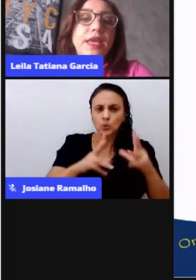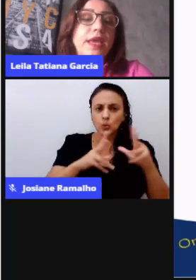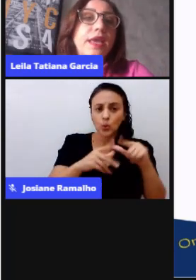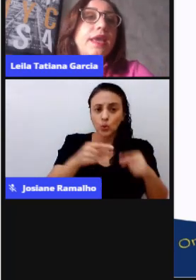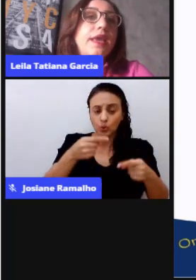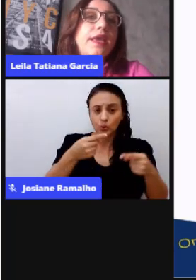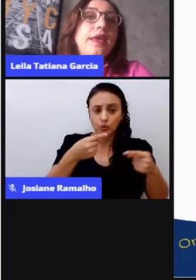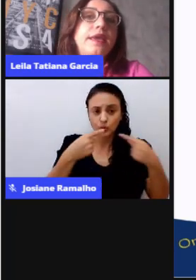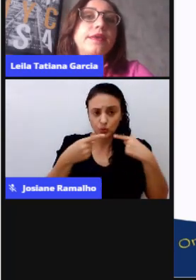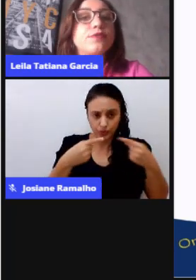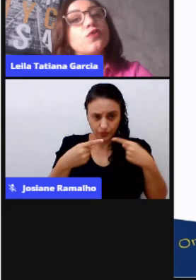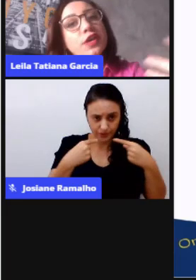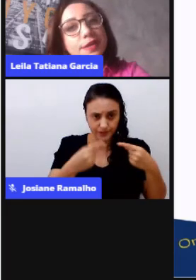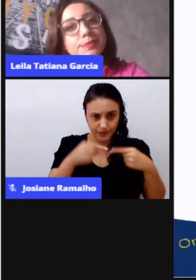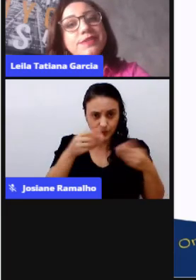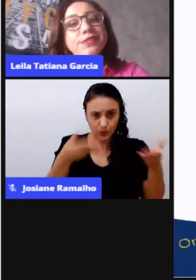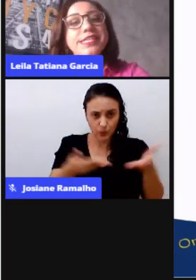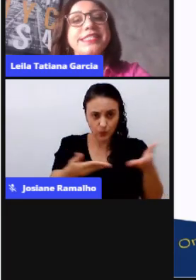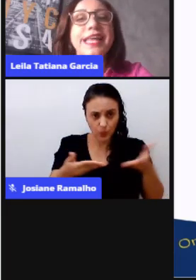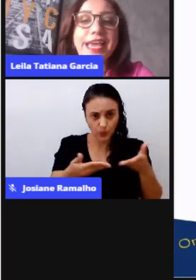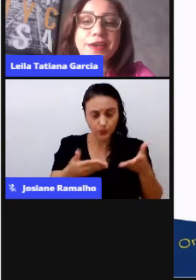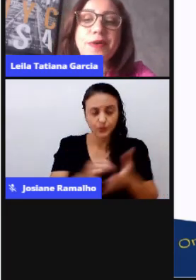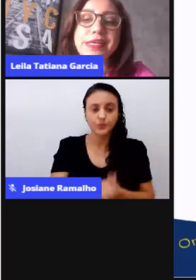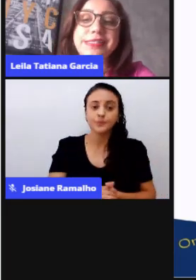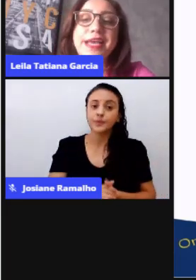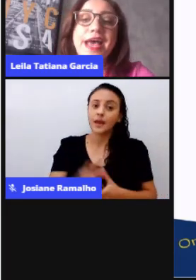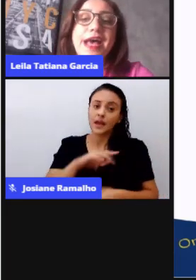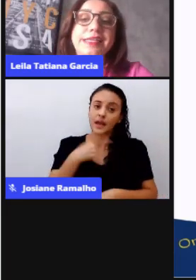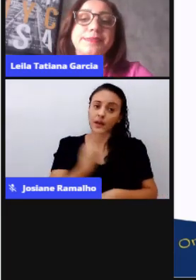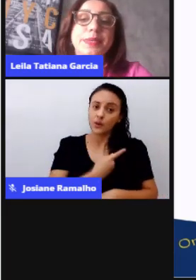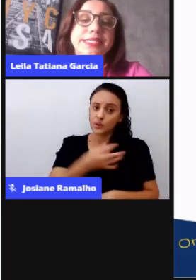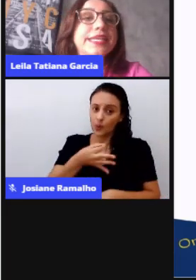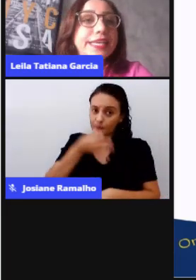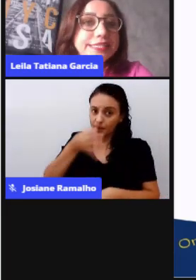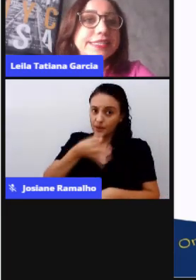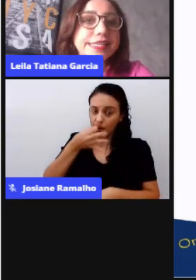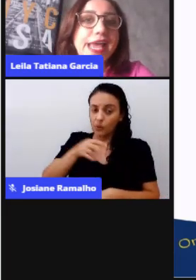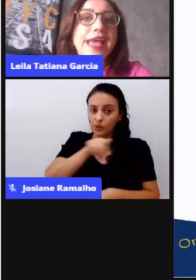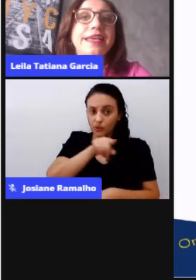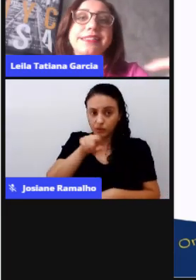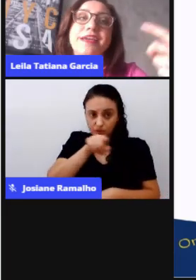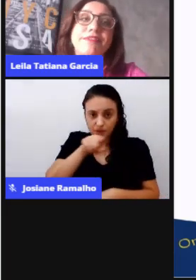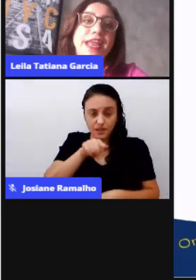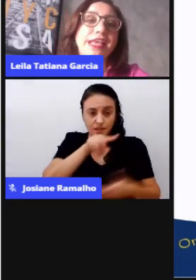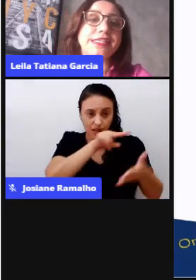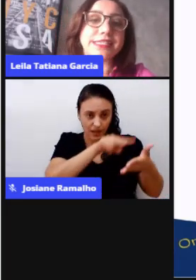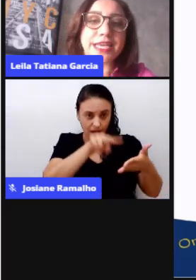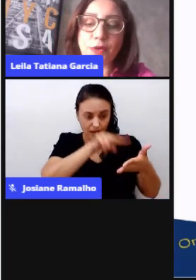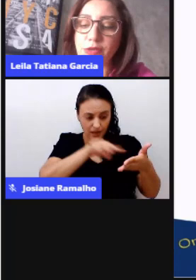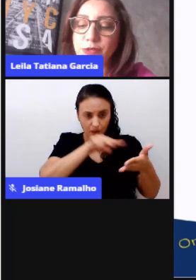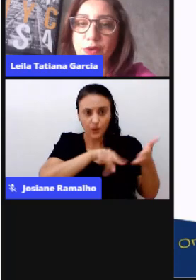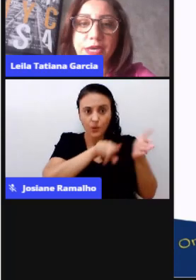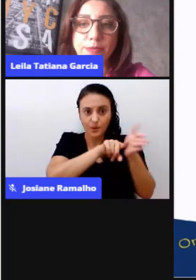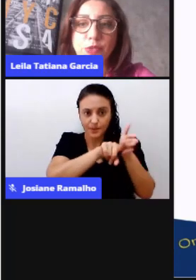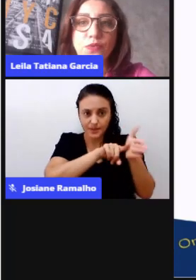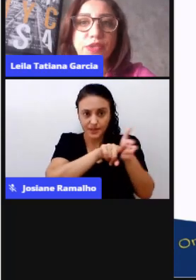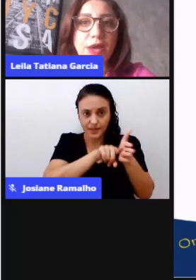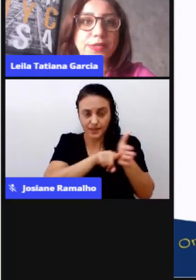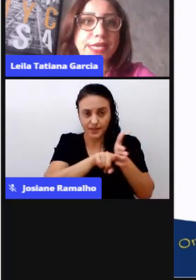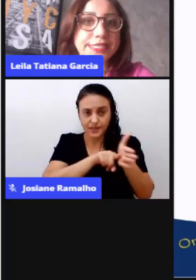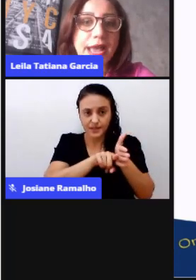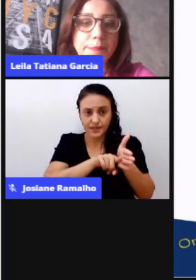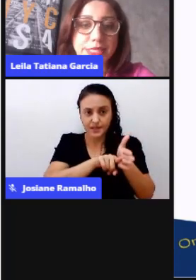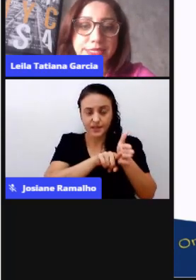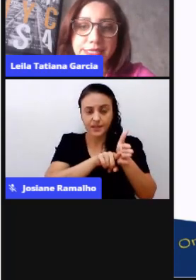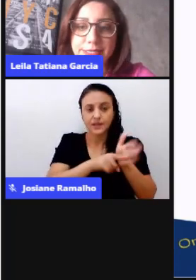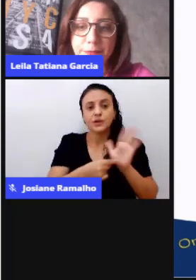aqui e sugerimos que vocês leiam as pesquisas, né, e as referências que nós colocamos no